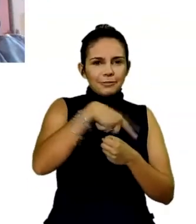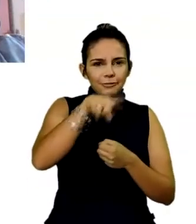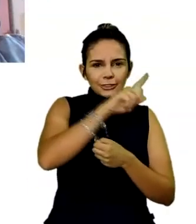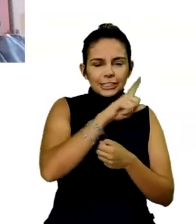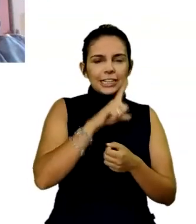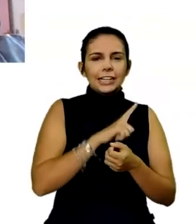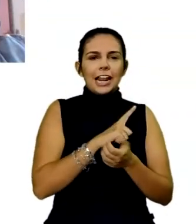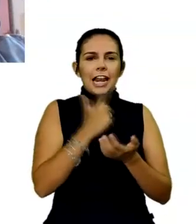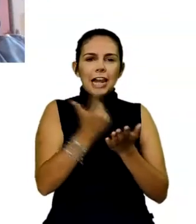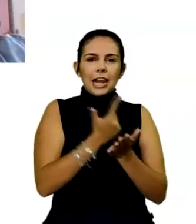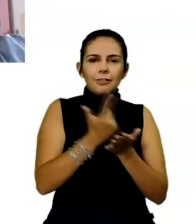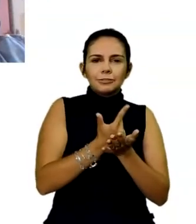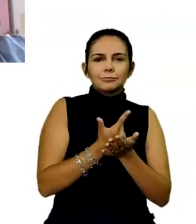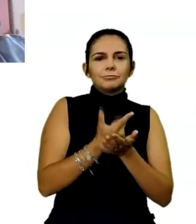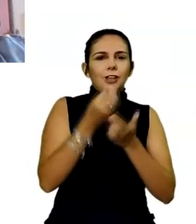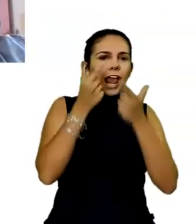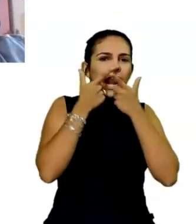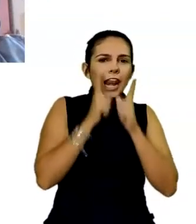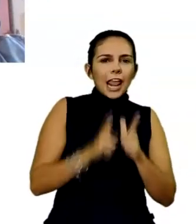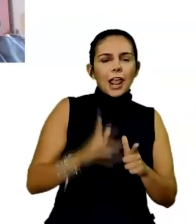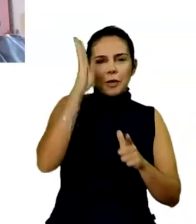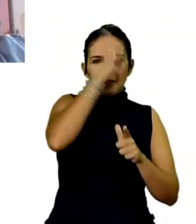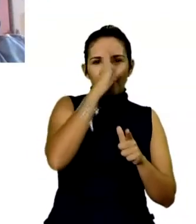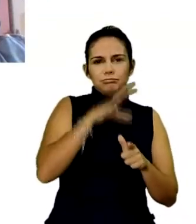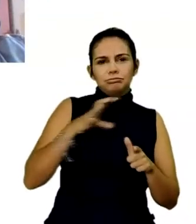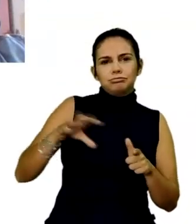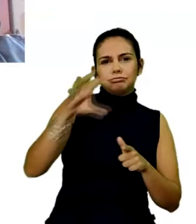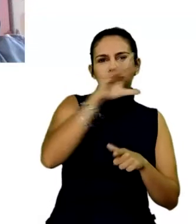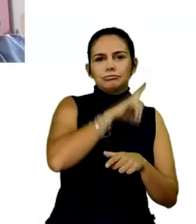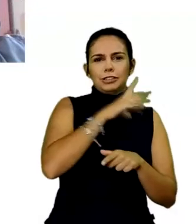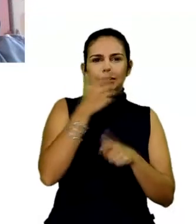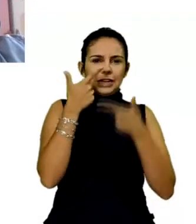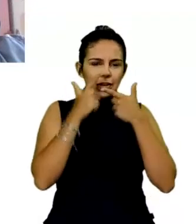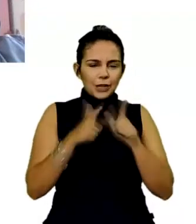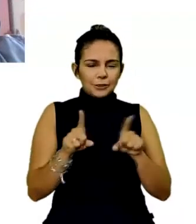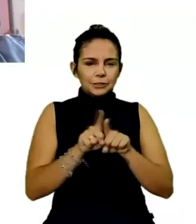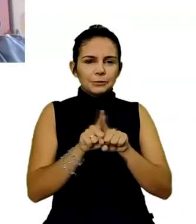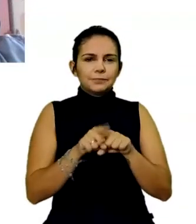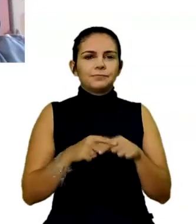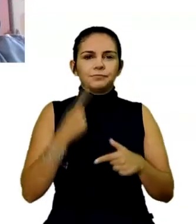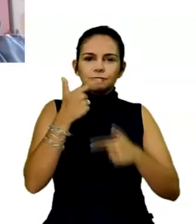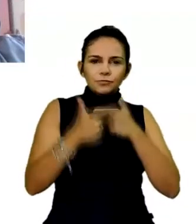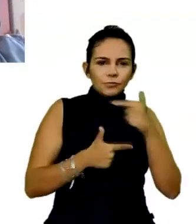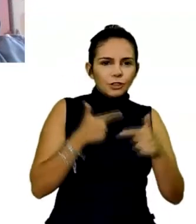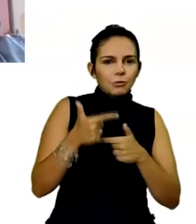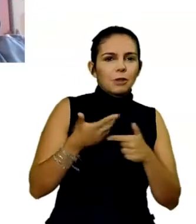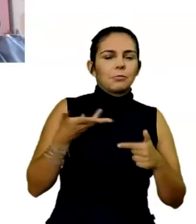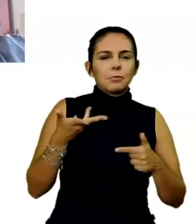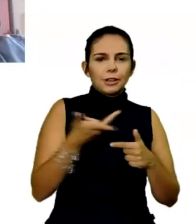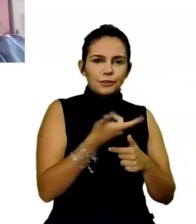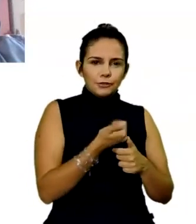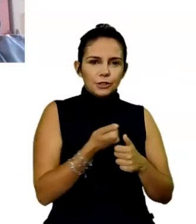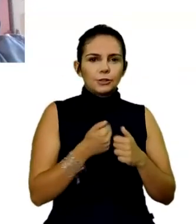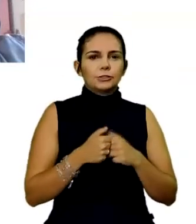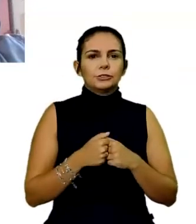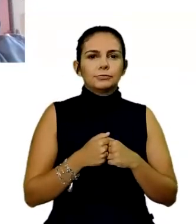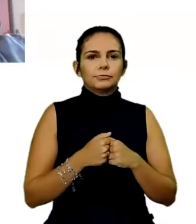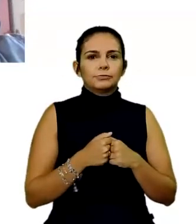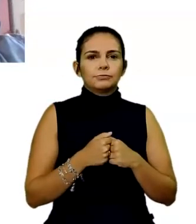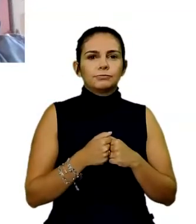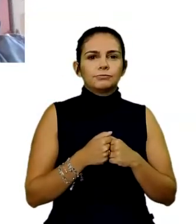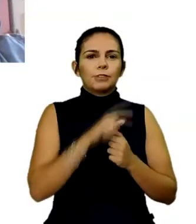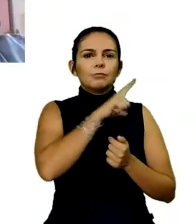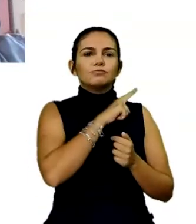livros publicados em várias línguas, aqui no Brasil, em várias línguas também. Então é um trabalho maravilhoso e uma